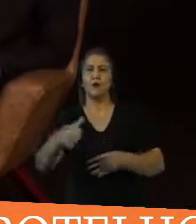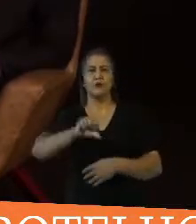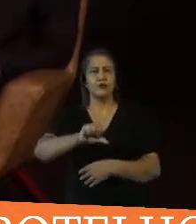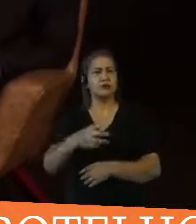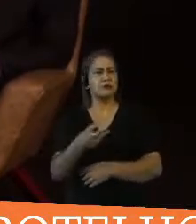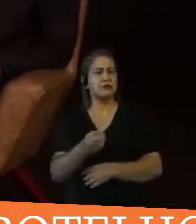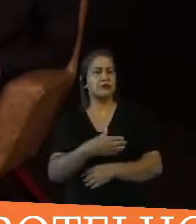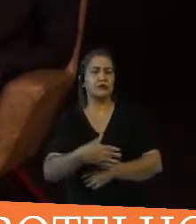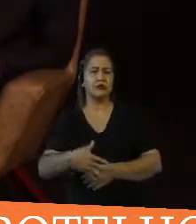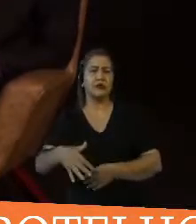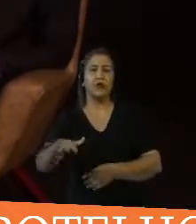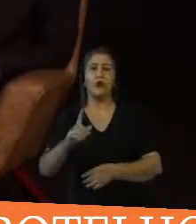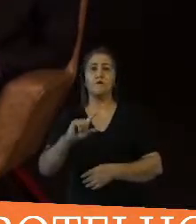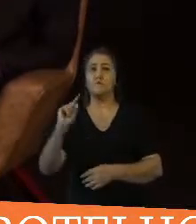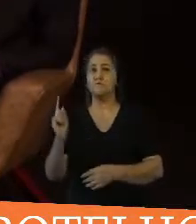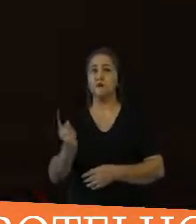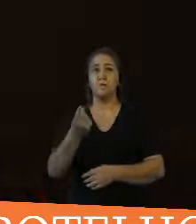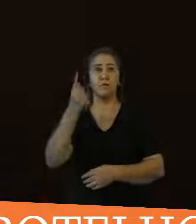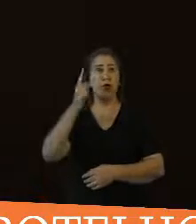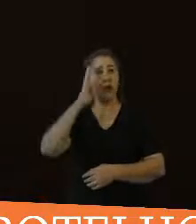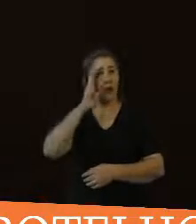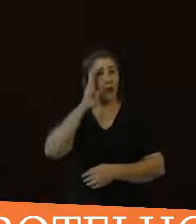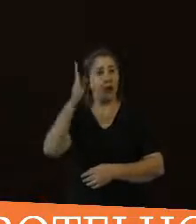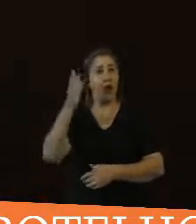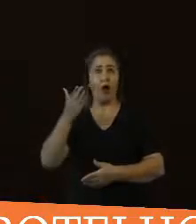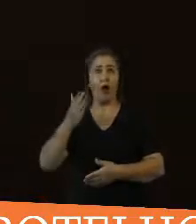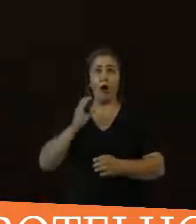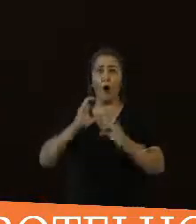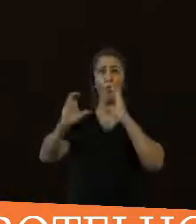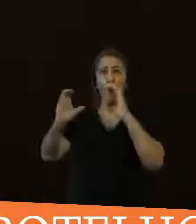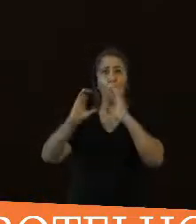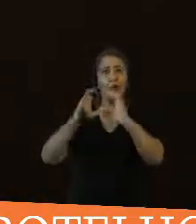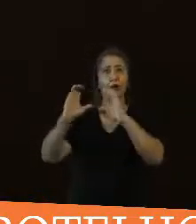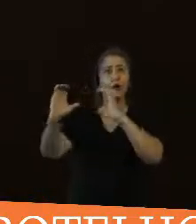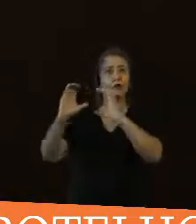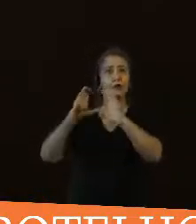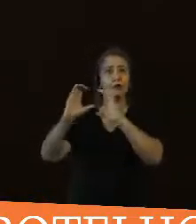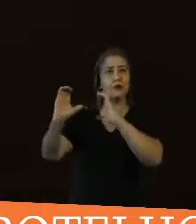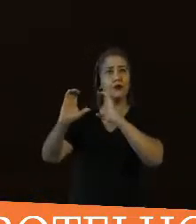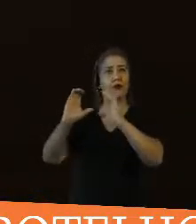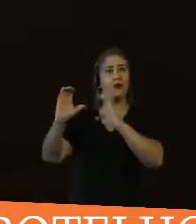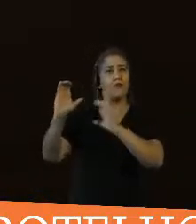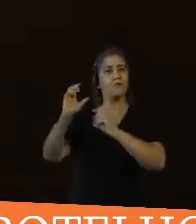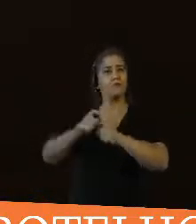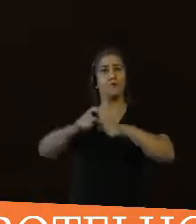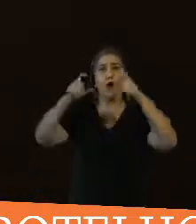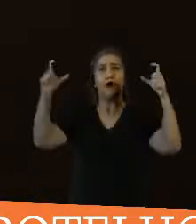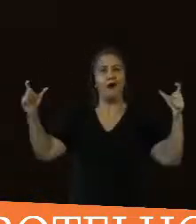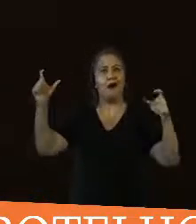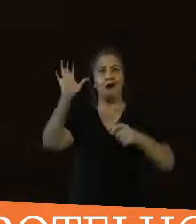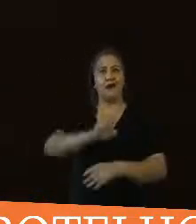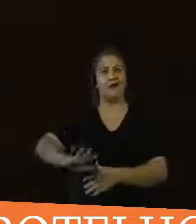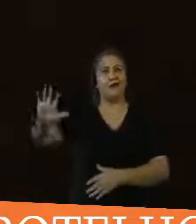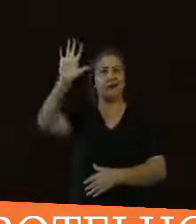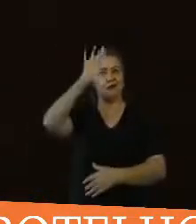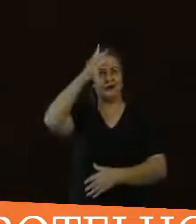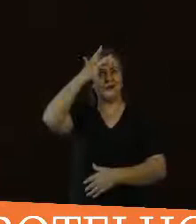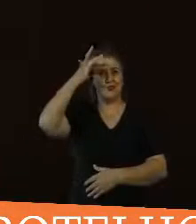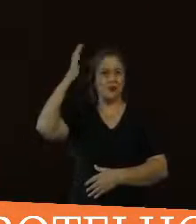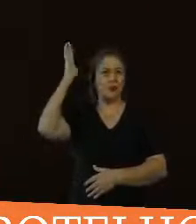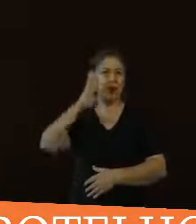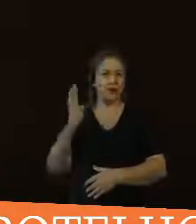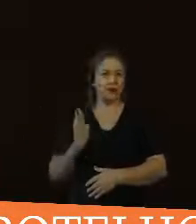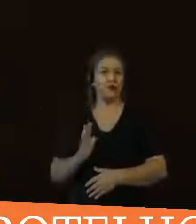aí o primeiro e o principal veículo de comunicação de massa do Brasil. E os programas